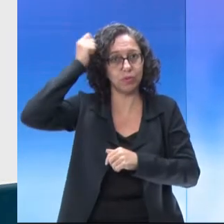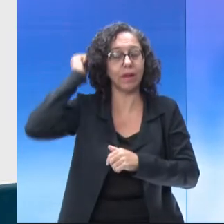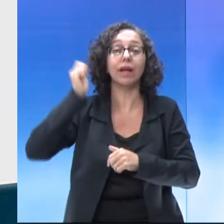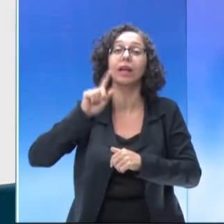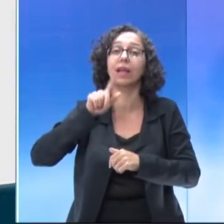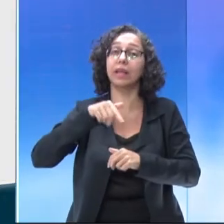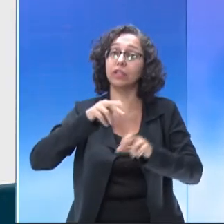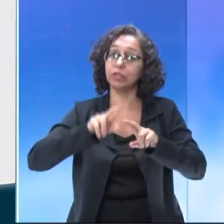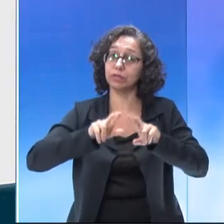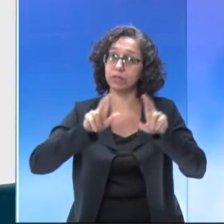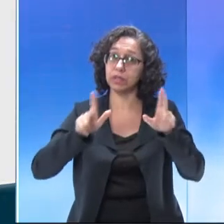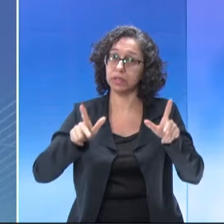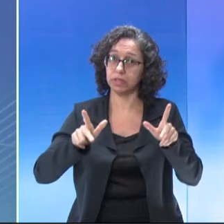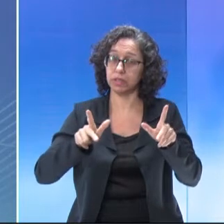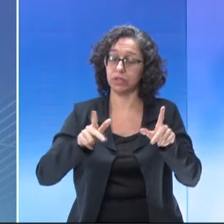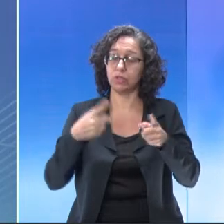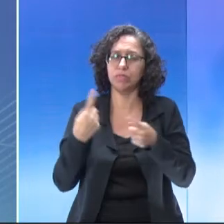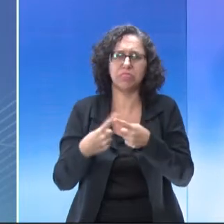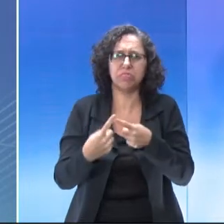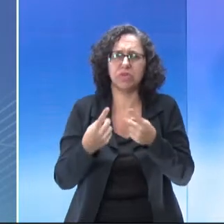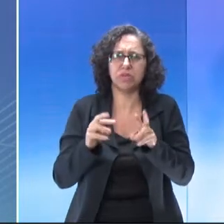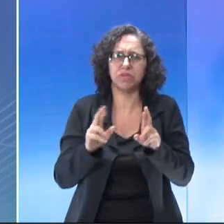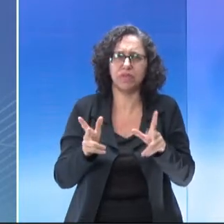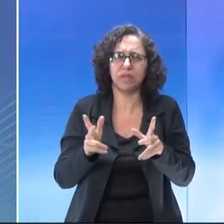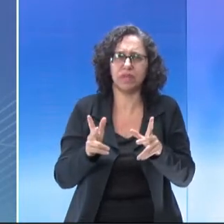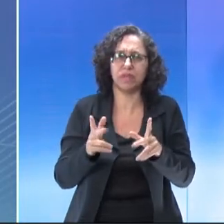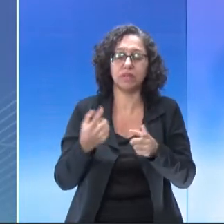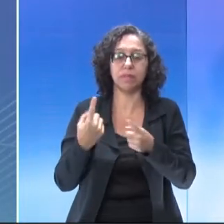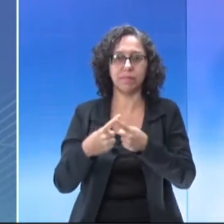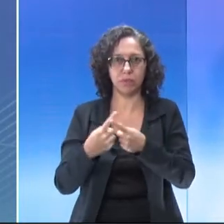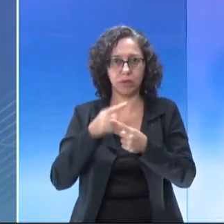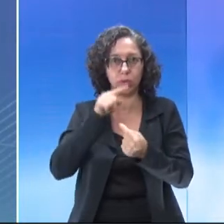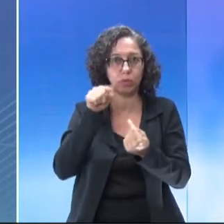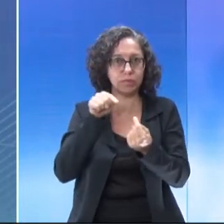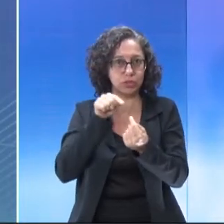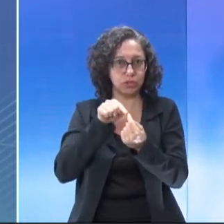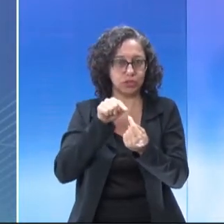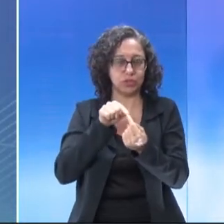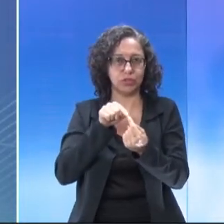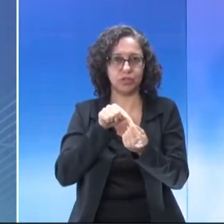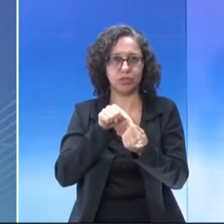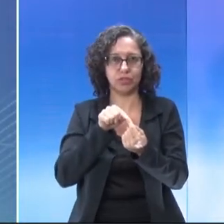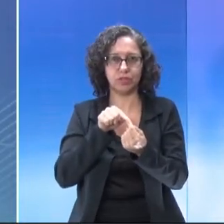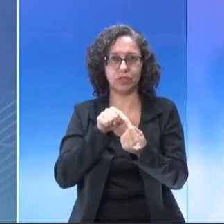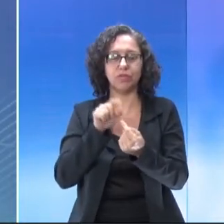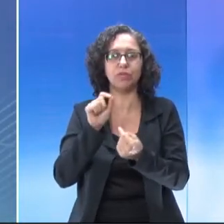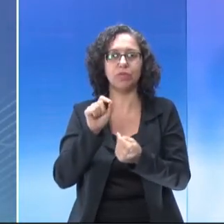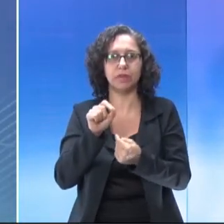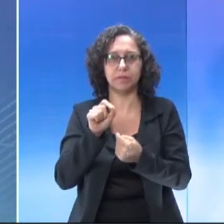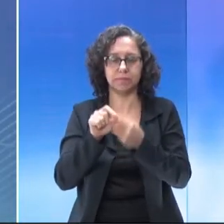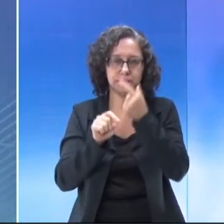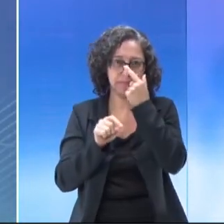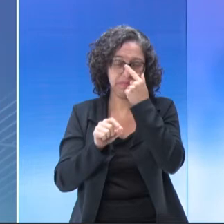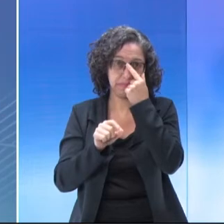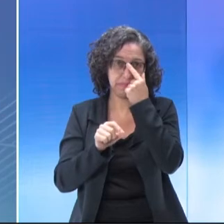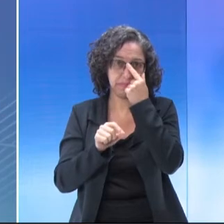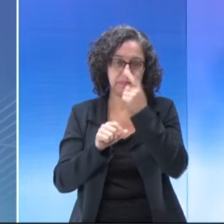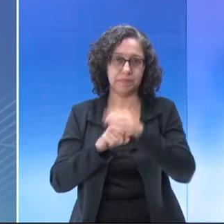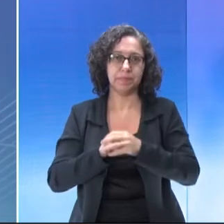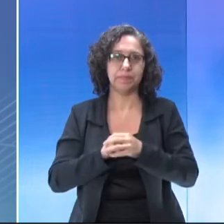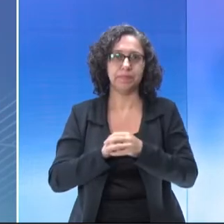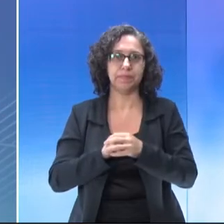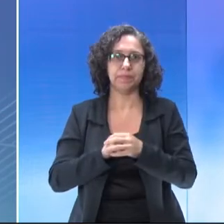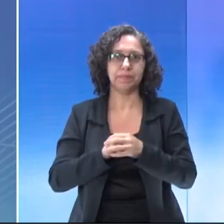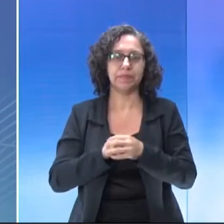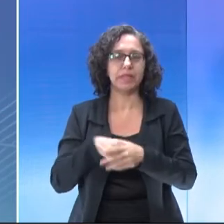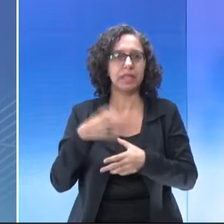aqui a repetir novamente. Por que eles são diferentes? Porque o objetivo dele não é